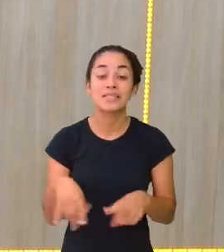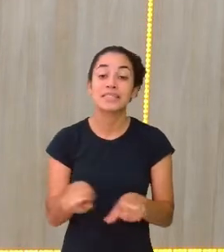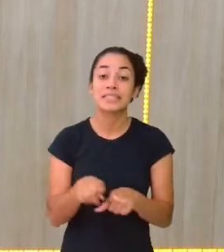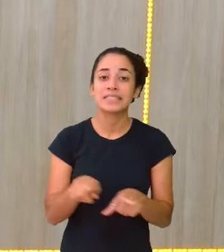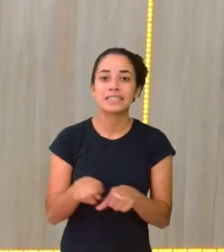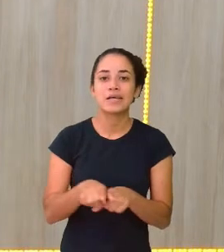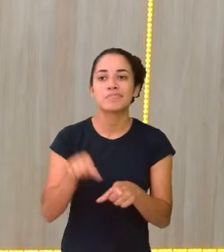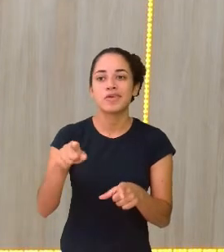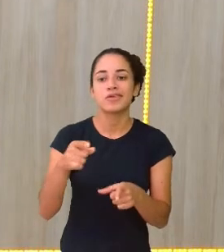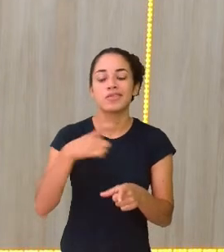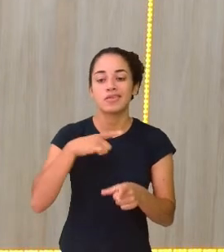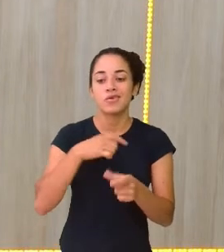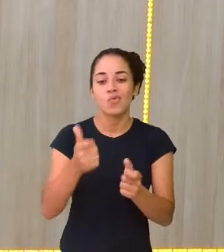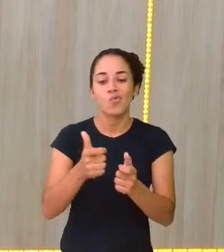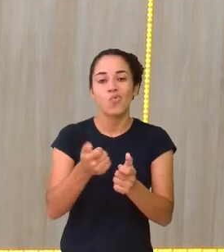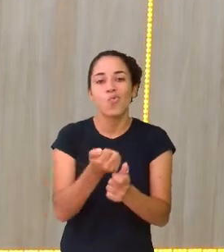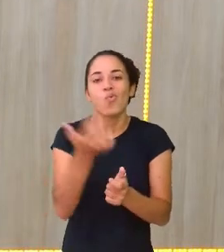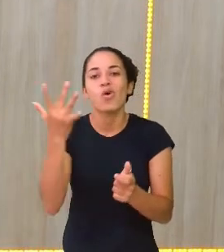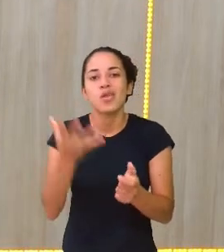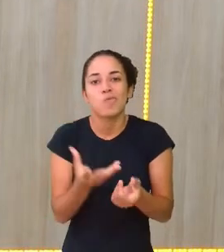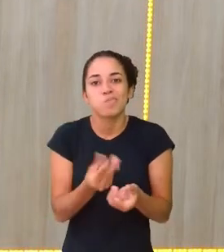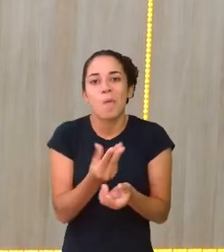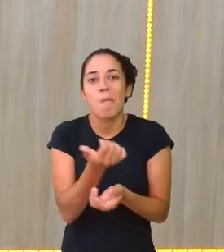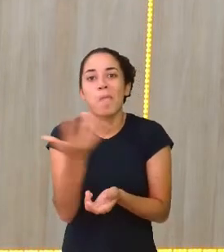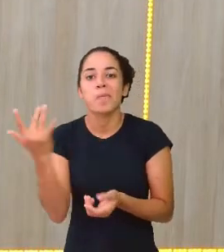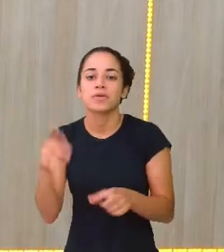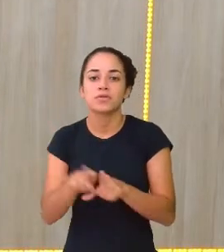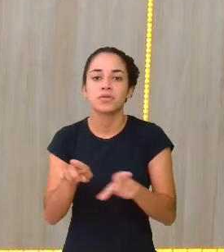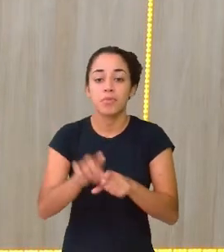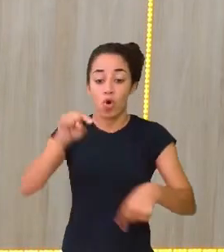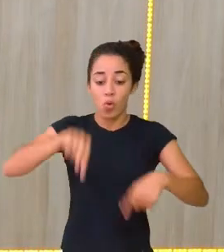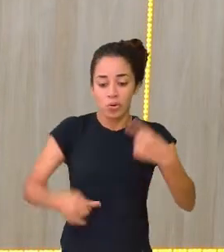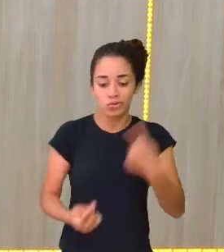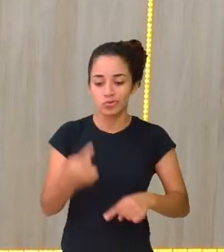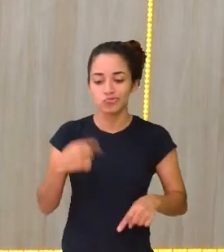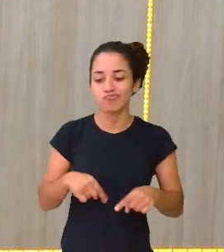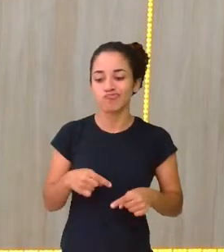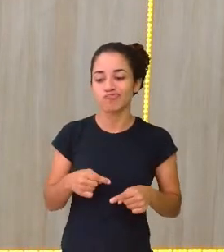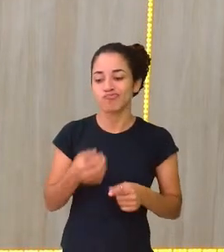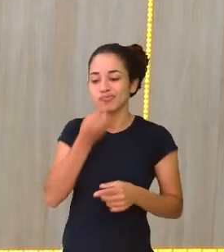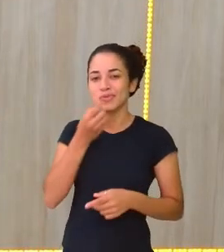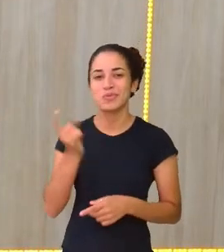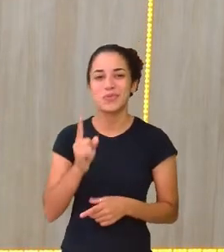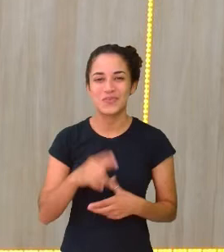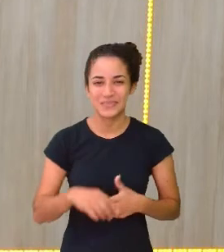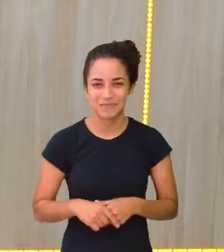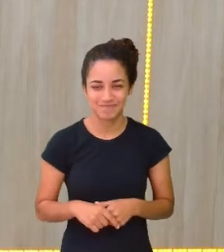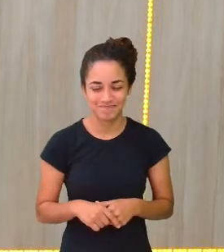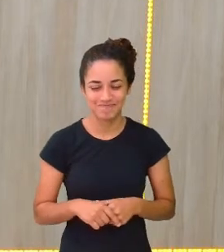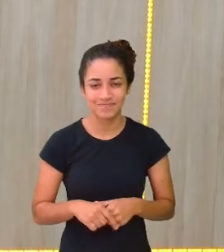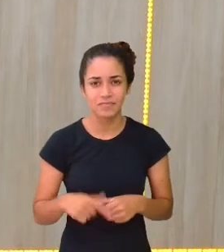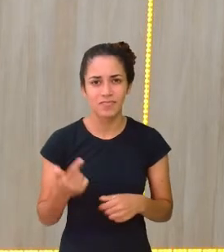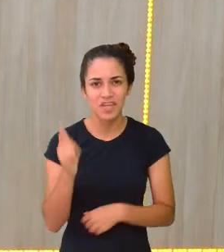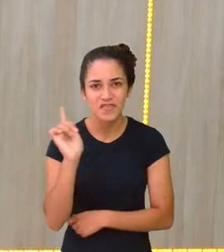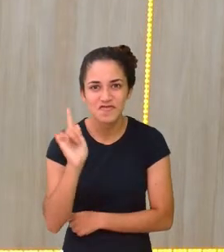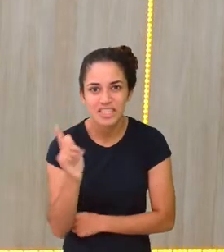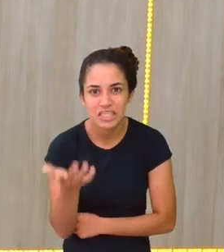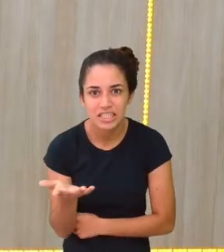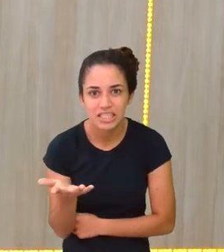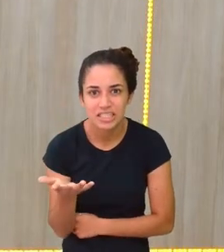que está em excesso e que o organismo da gente não vai gostar de receber nessa grande quantidade. E o